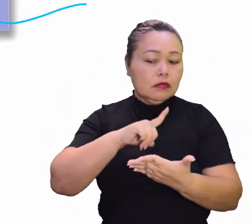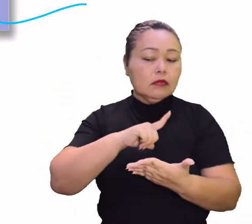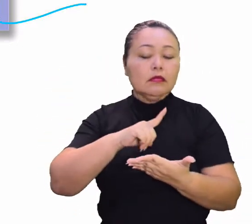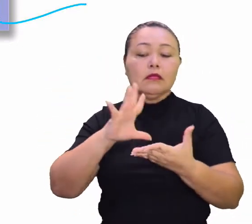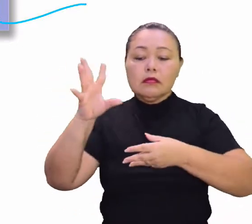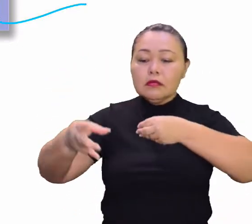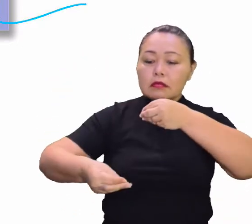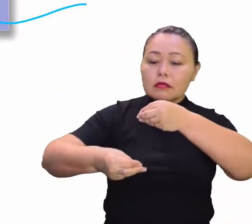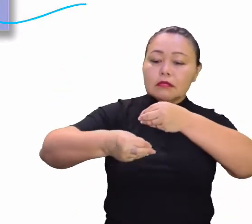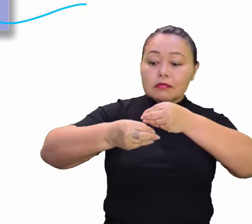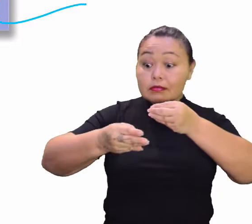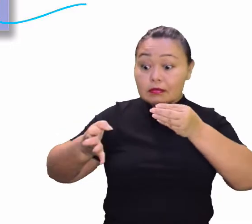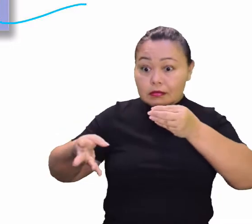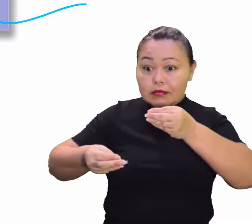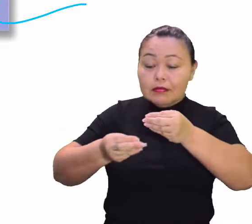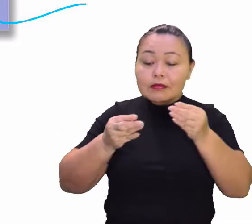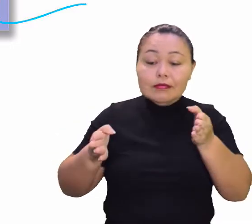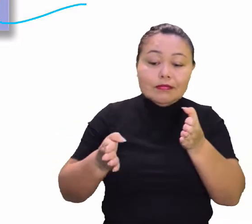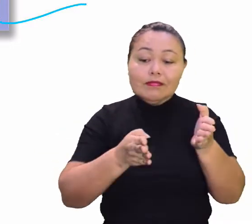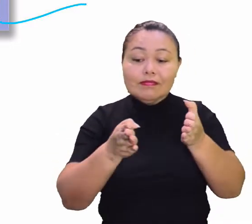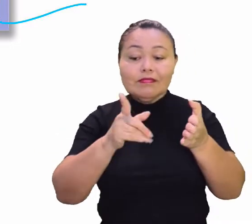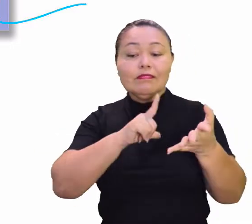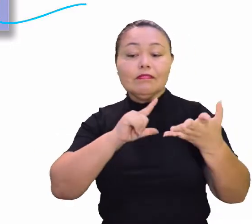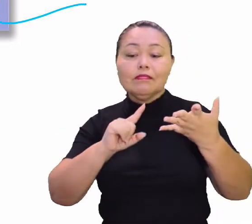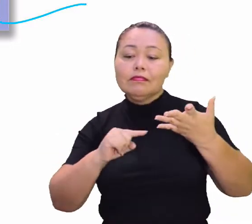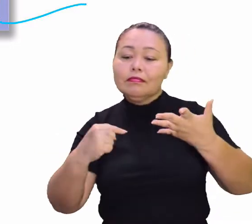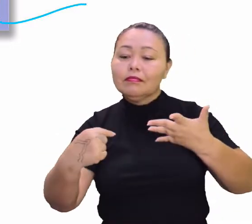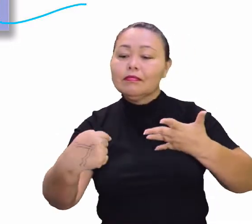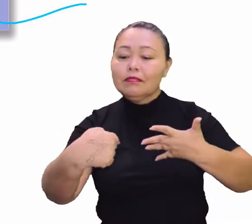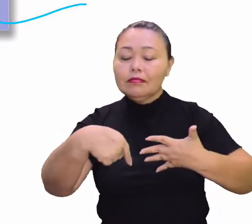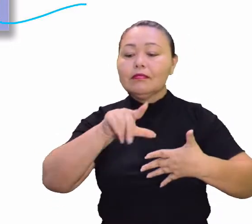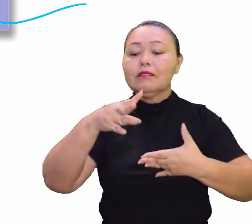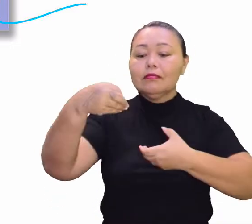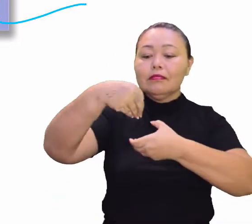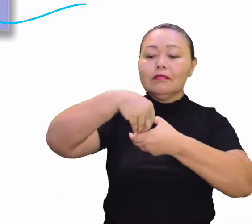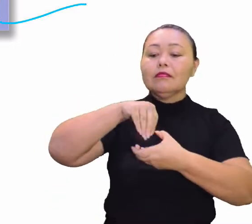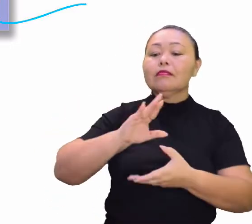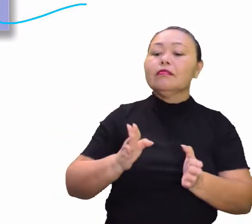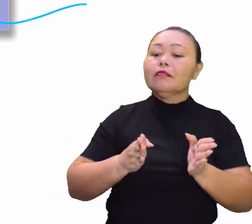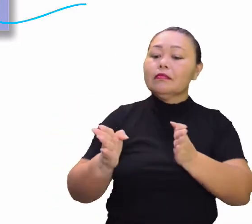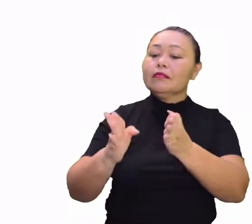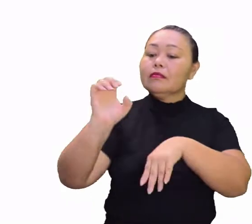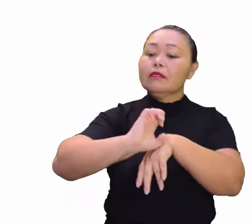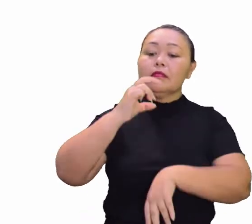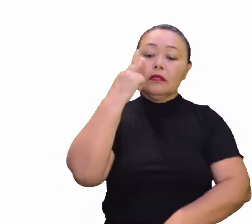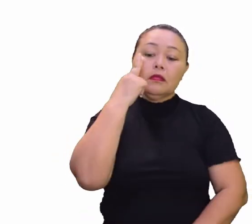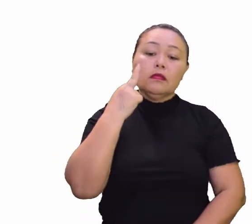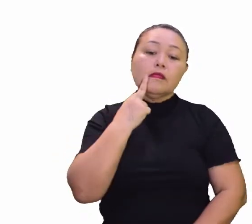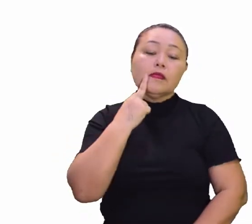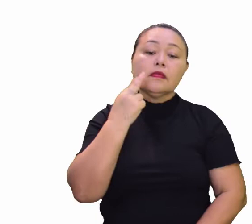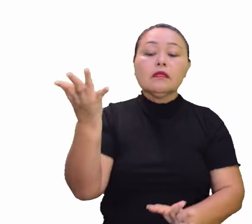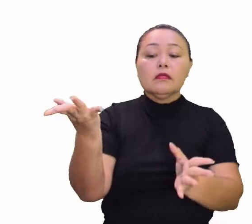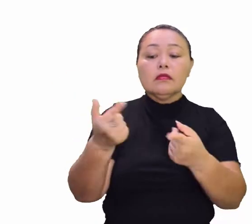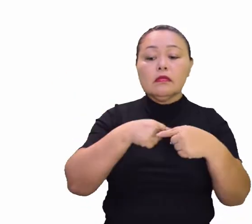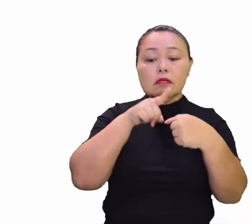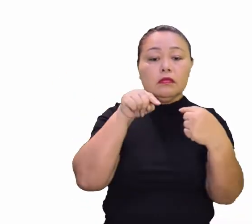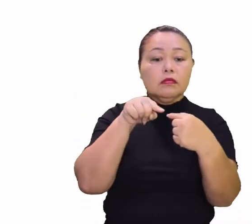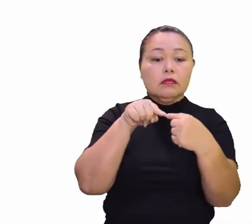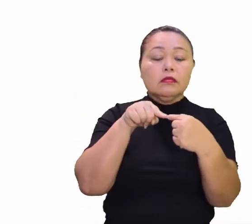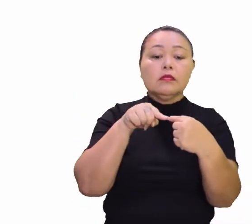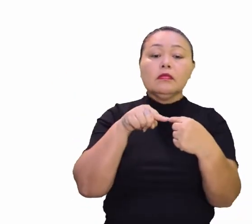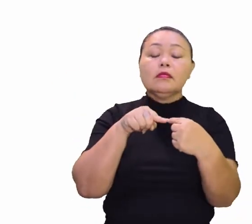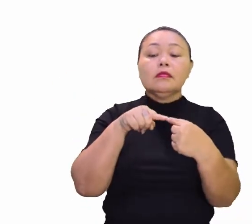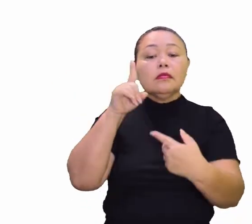que compreende essa grande bacia hidrográfica de Rondônia. A habilidade da nossa aula de